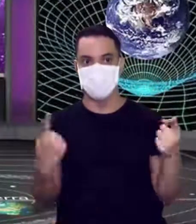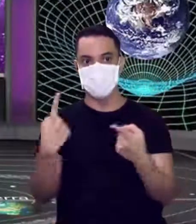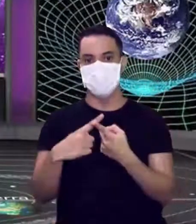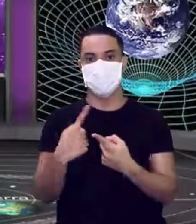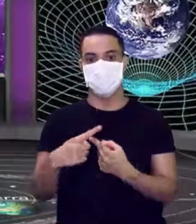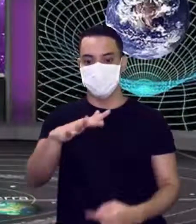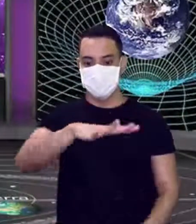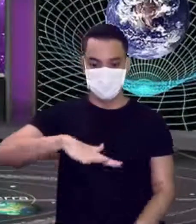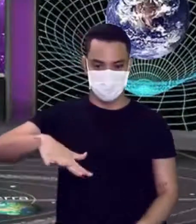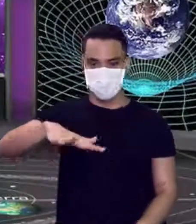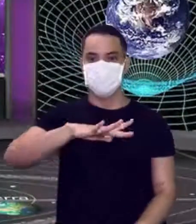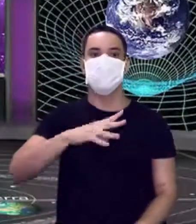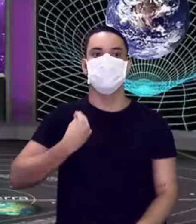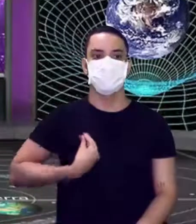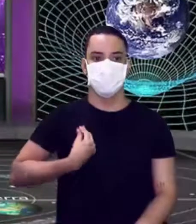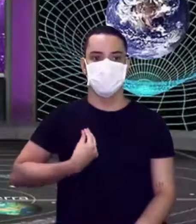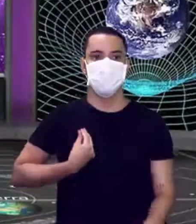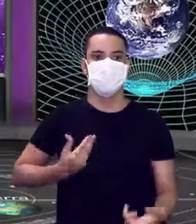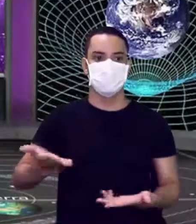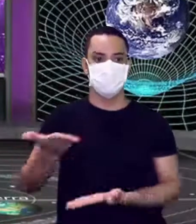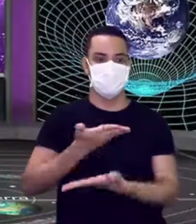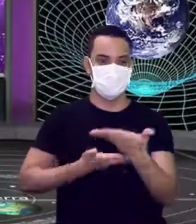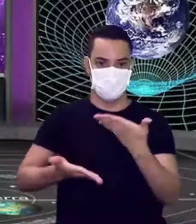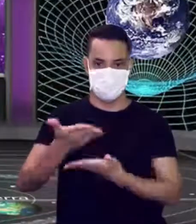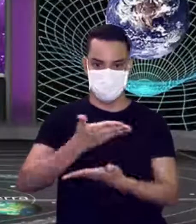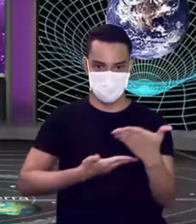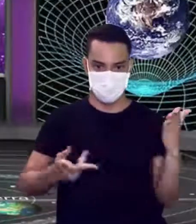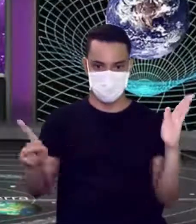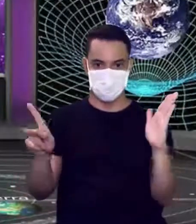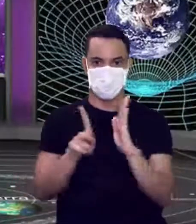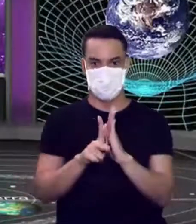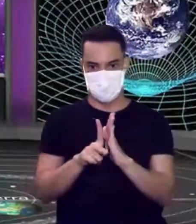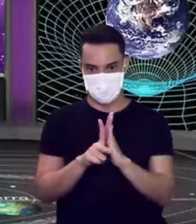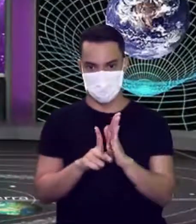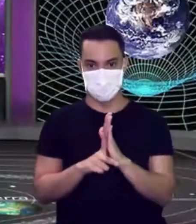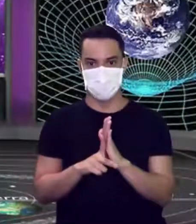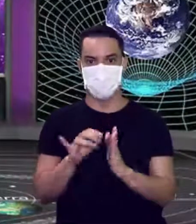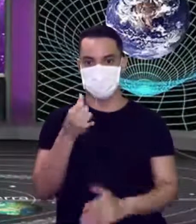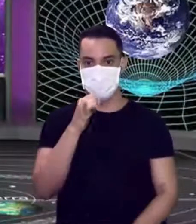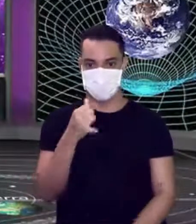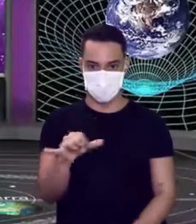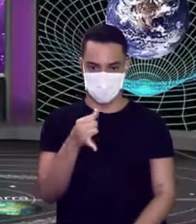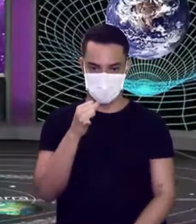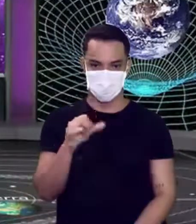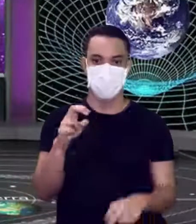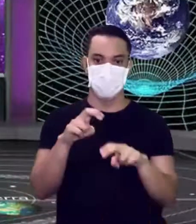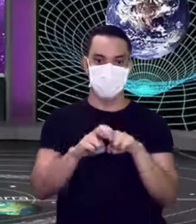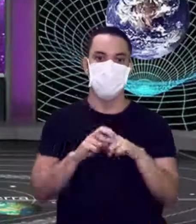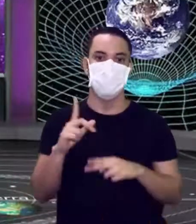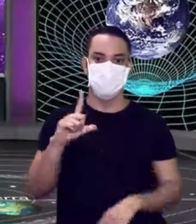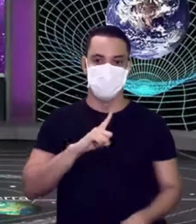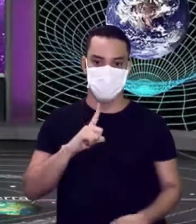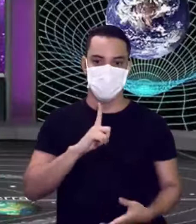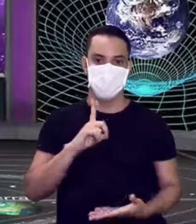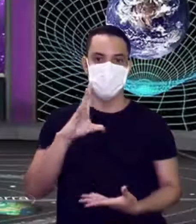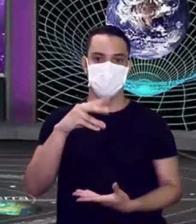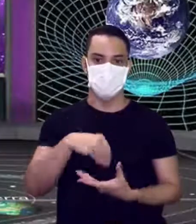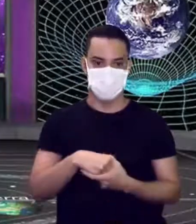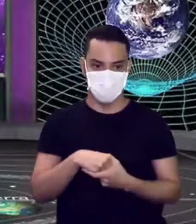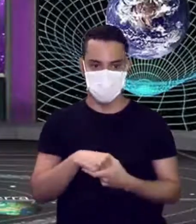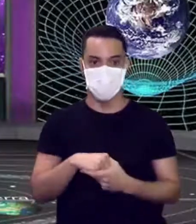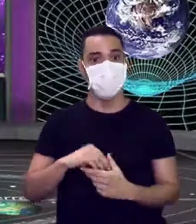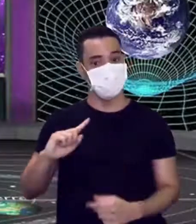presente lá na interação de campos elétricos, tá bom? Então, ela tem essa propriedade e a gente